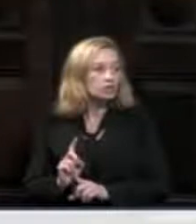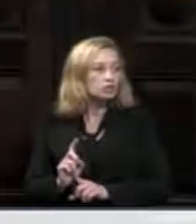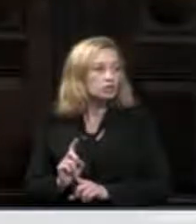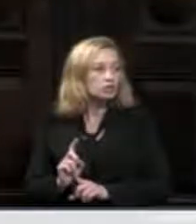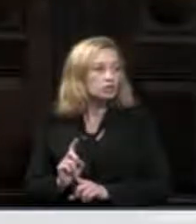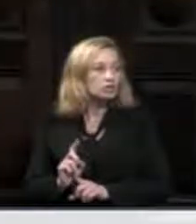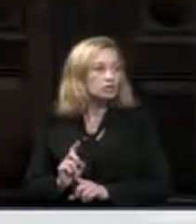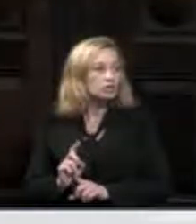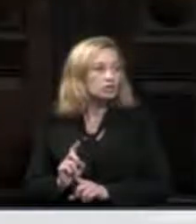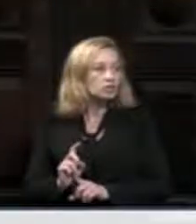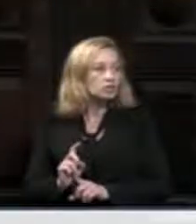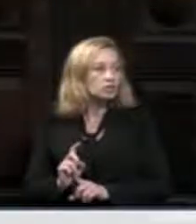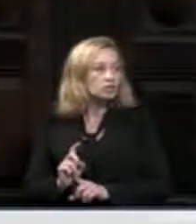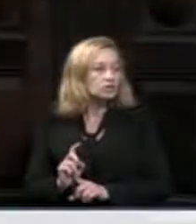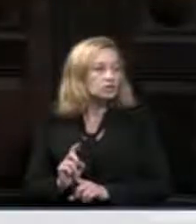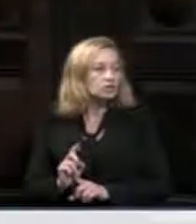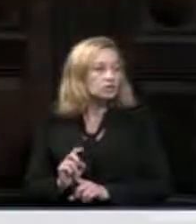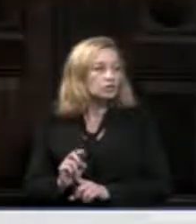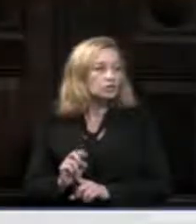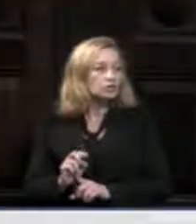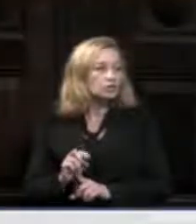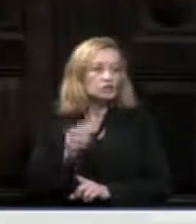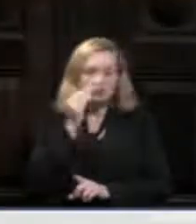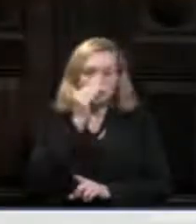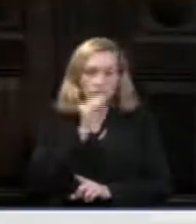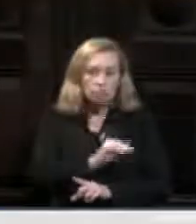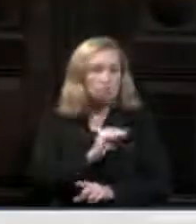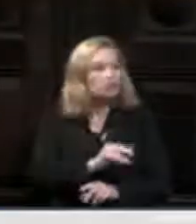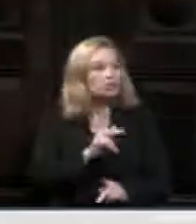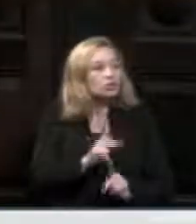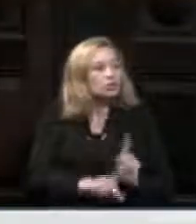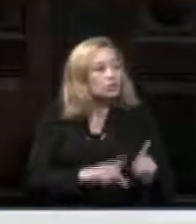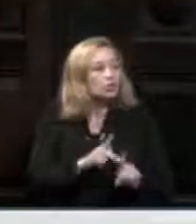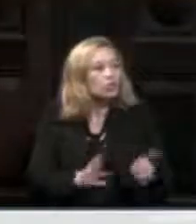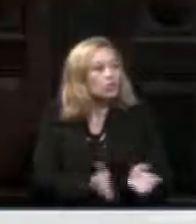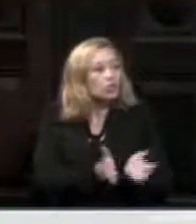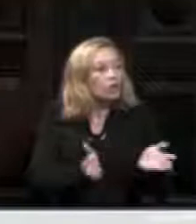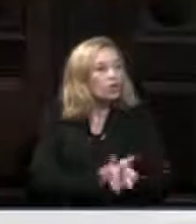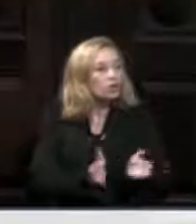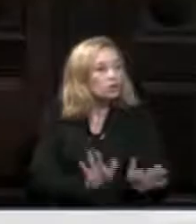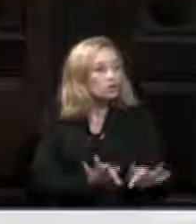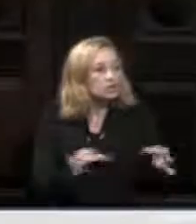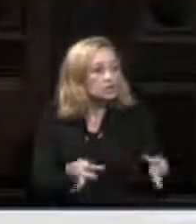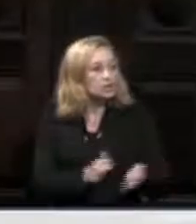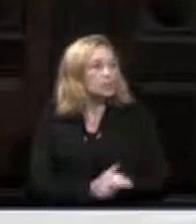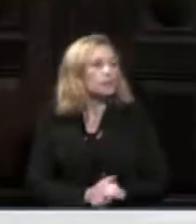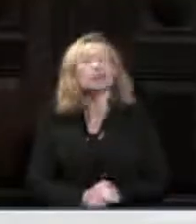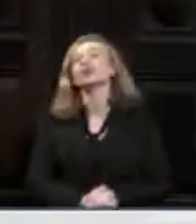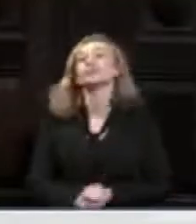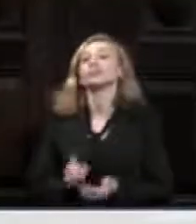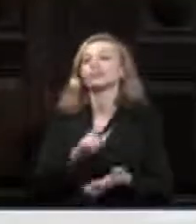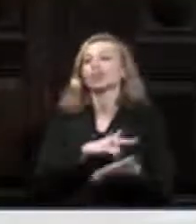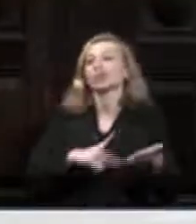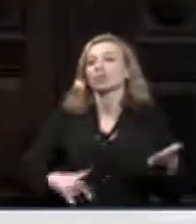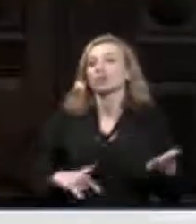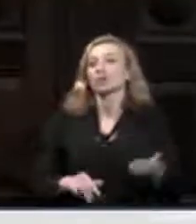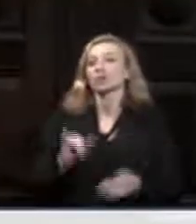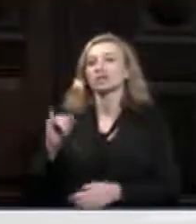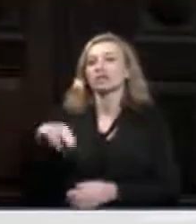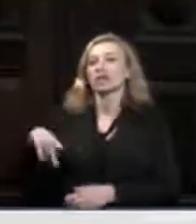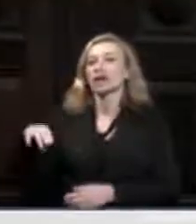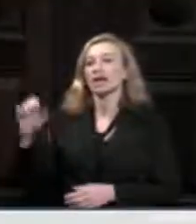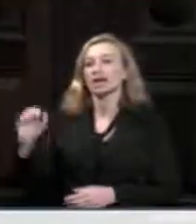humilde que ali está. Em documento enviado ao Ministério Público, o INEA